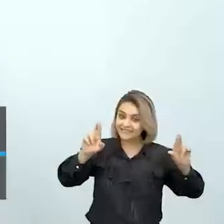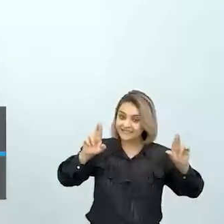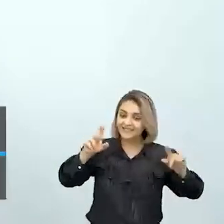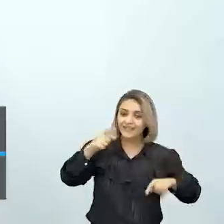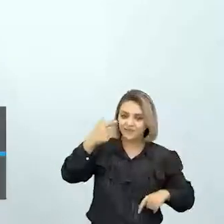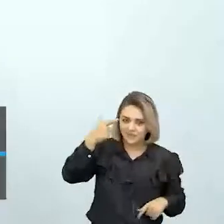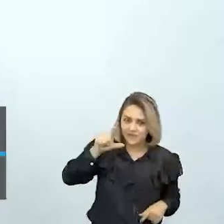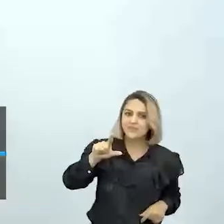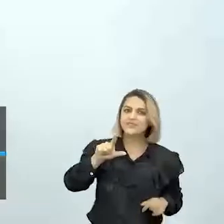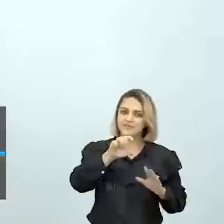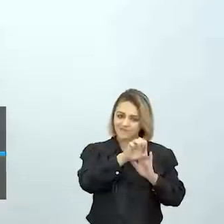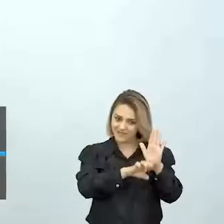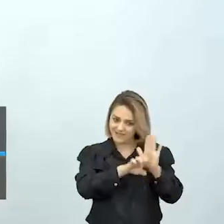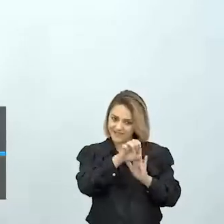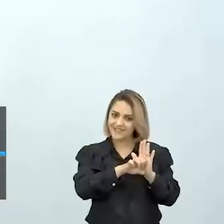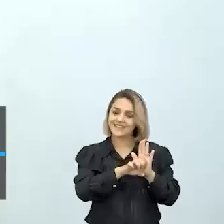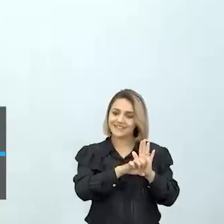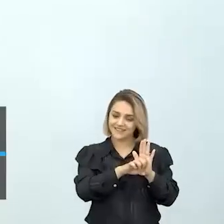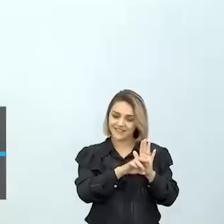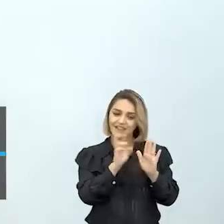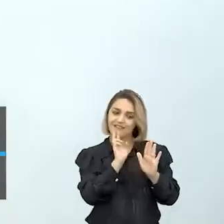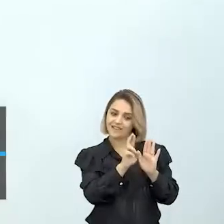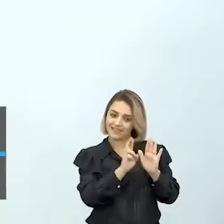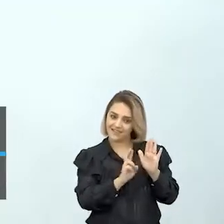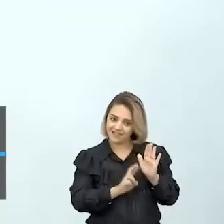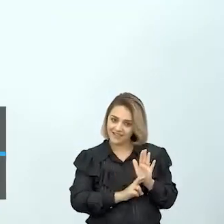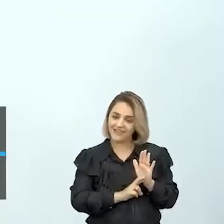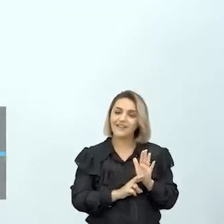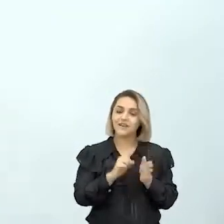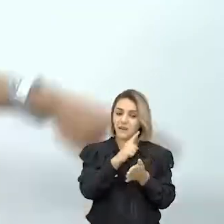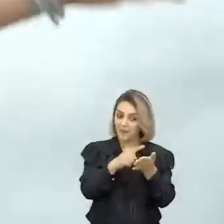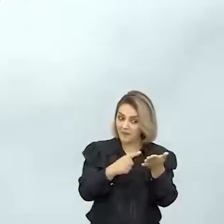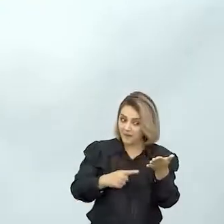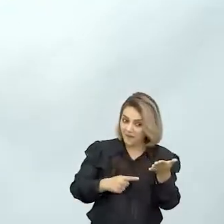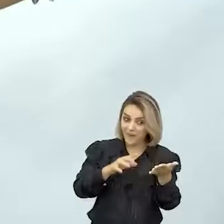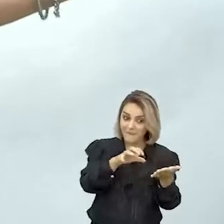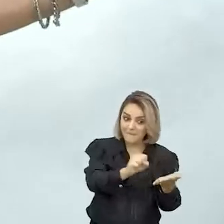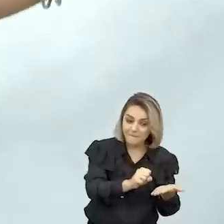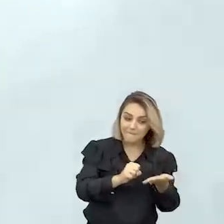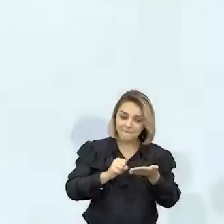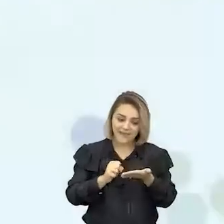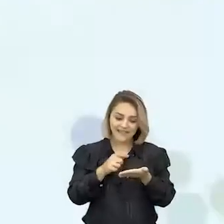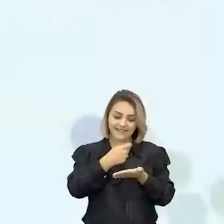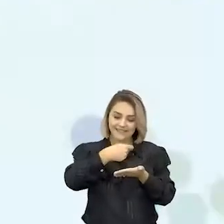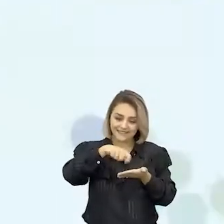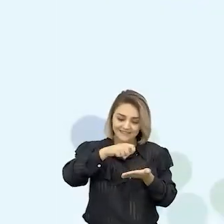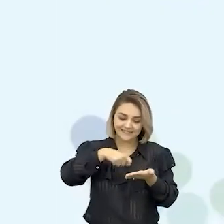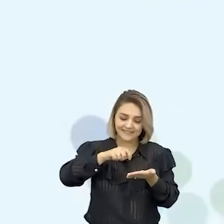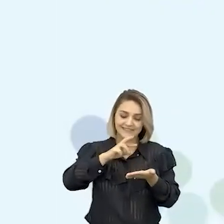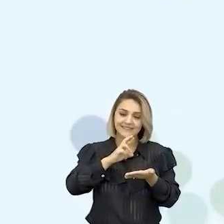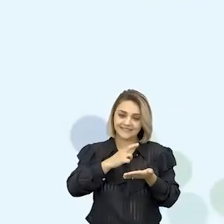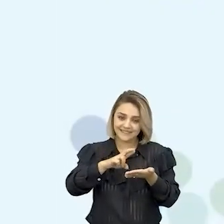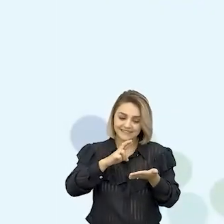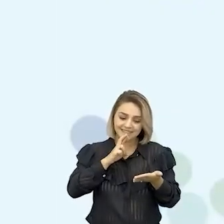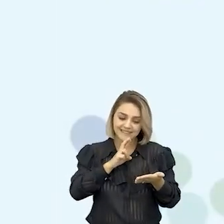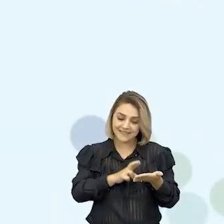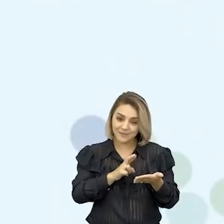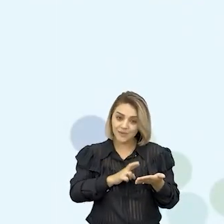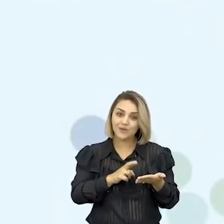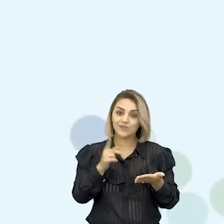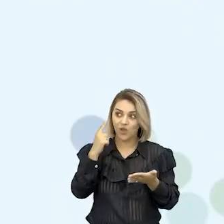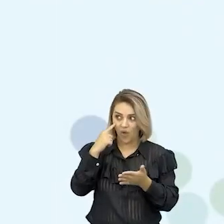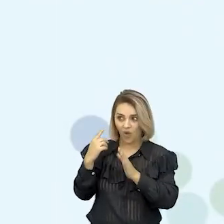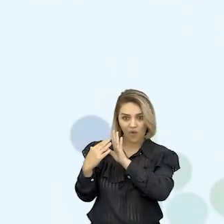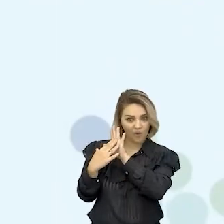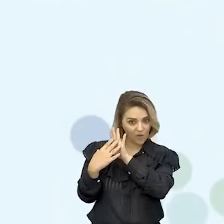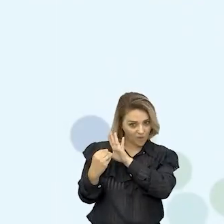aquele exercício. Pega o seu caderno, deixa eu até voltar nele aqui, ó. Pega o seu caderno e vai lá, copia esse exercício